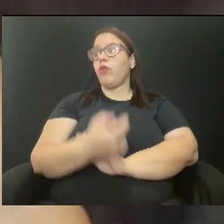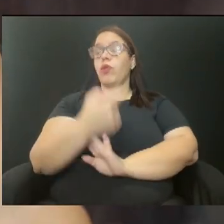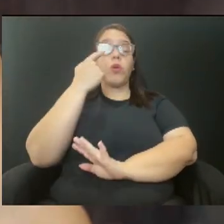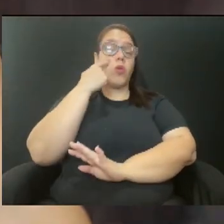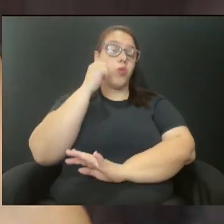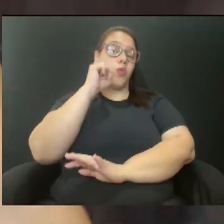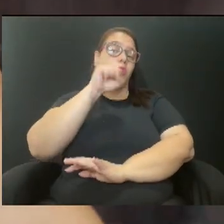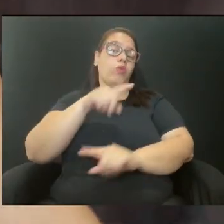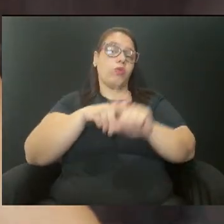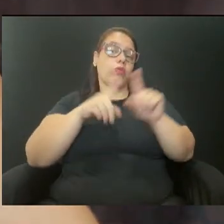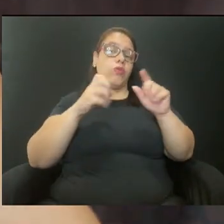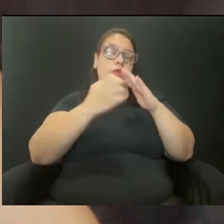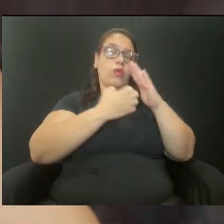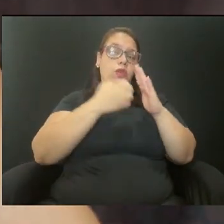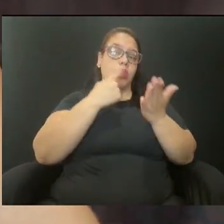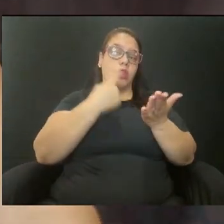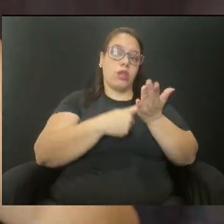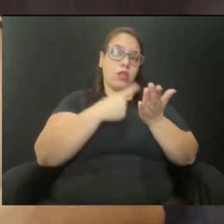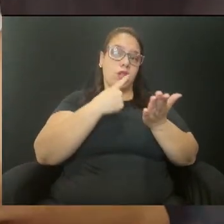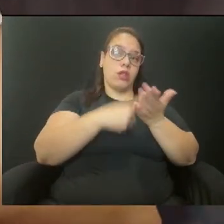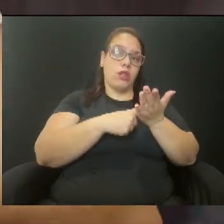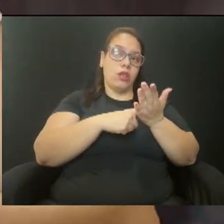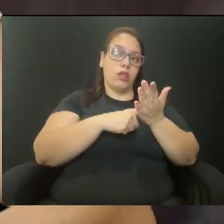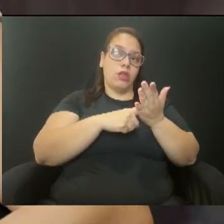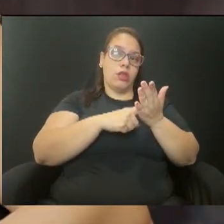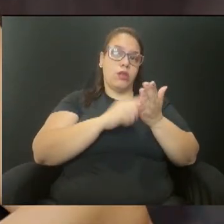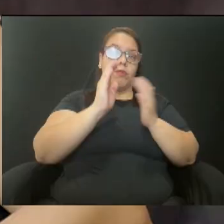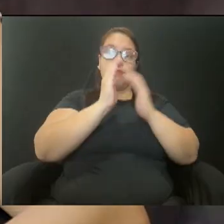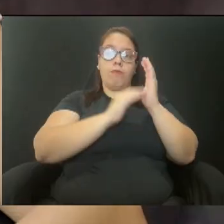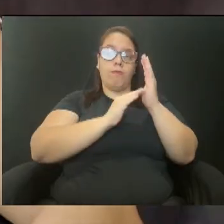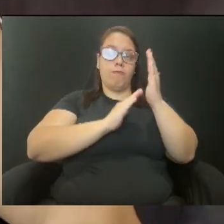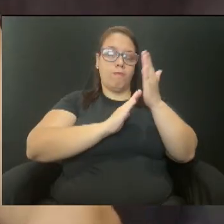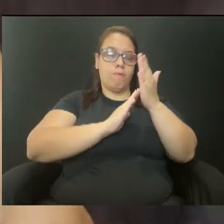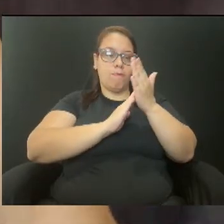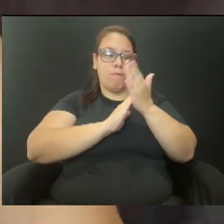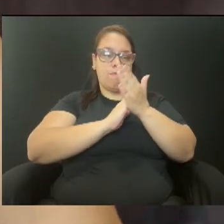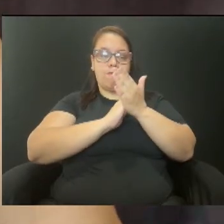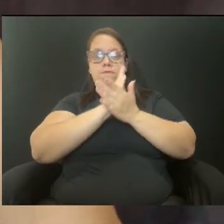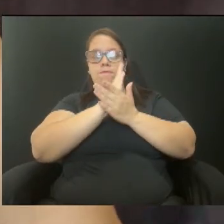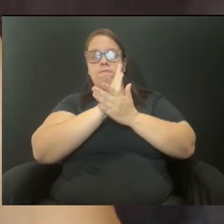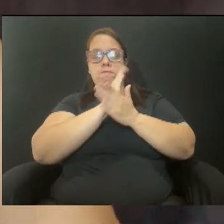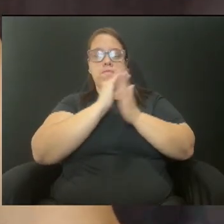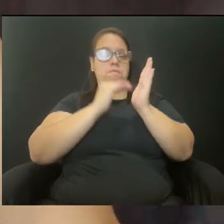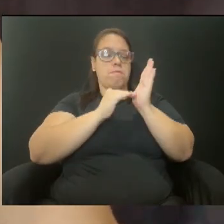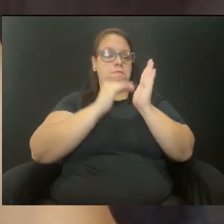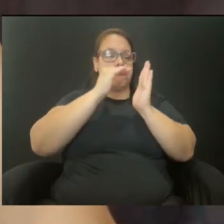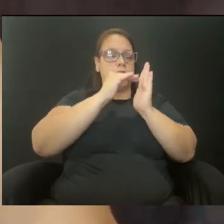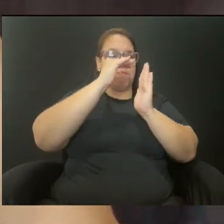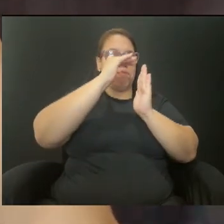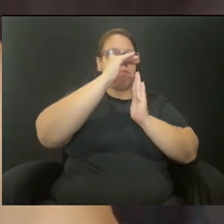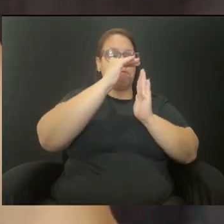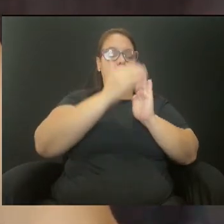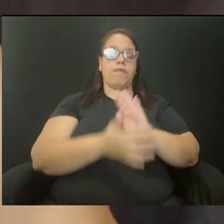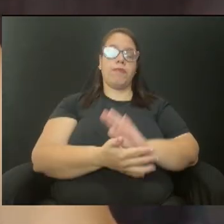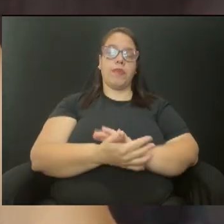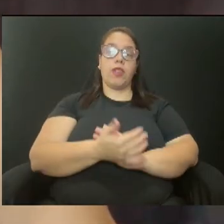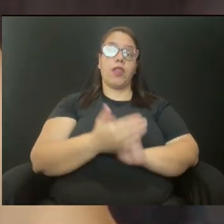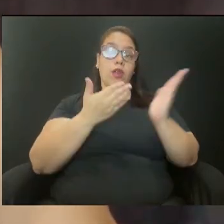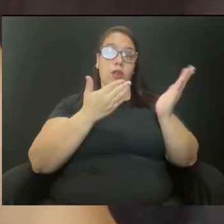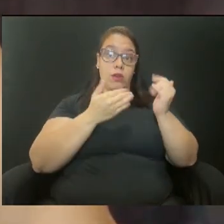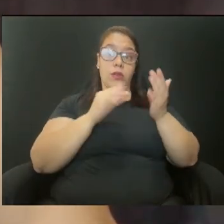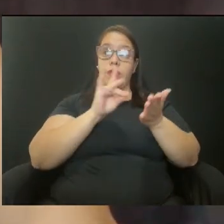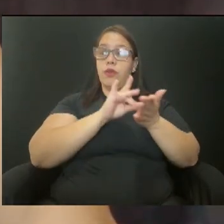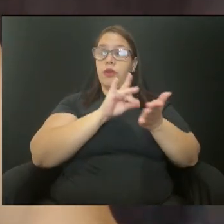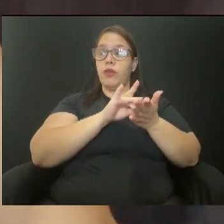muito comprometidas em planos de carreira, em meritocracia. Então, eu acredito assim que se o jovem de fato tem interesse numa